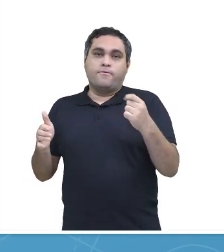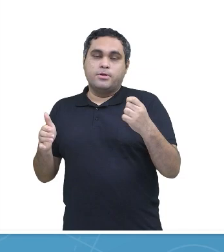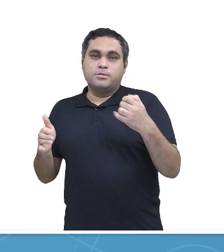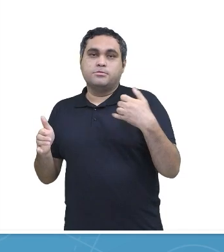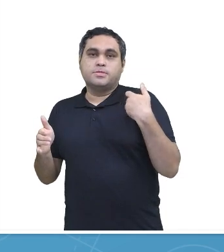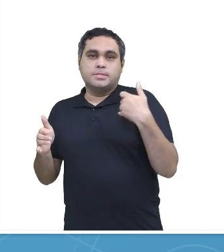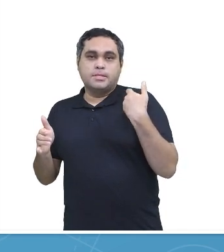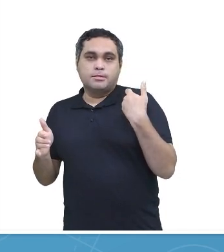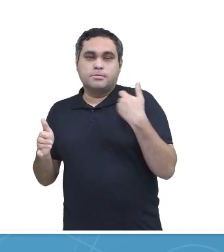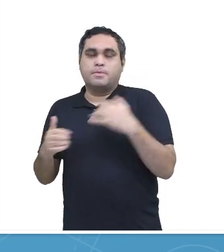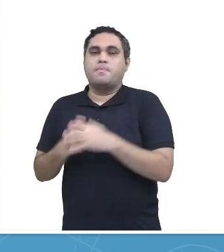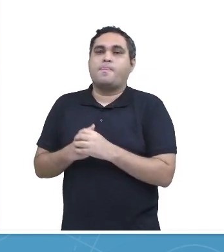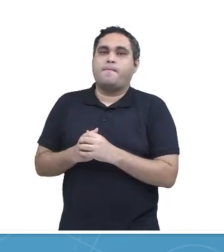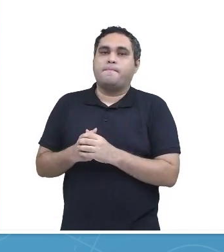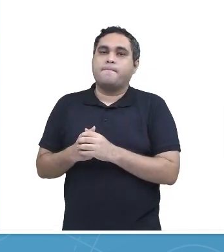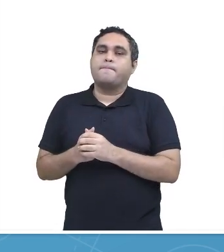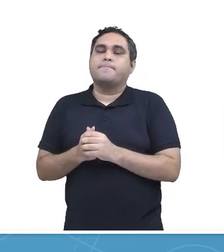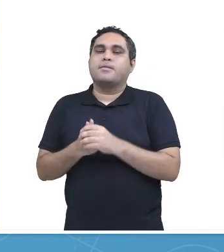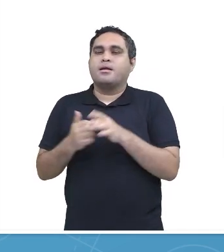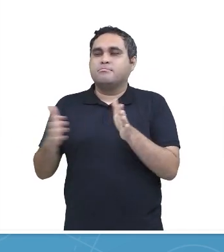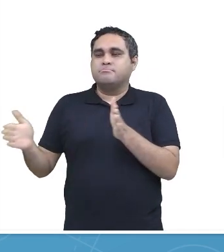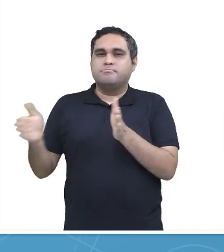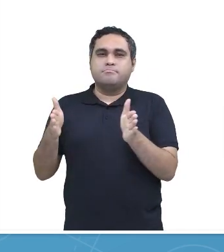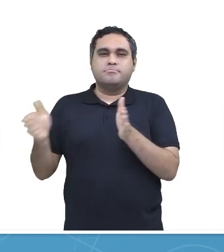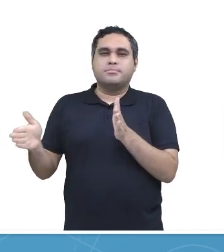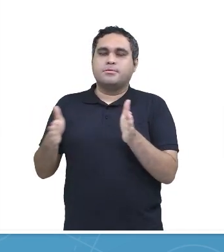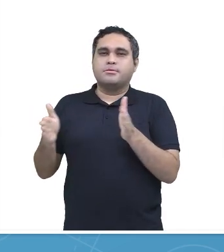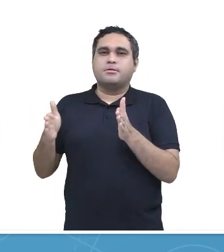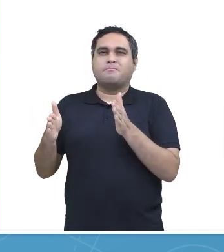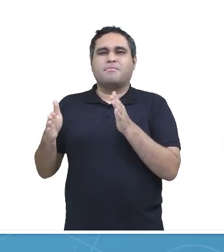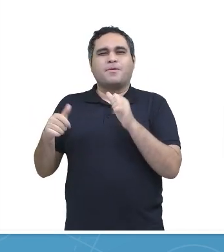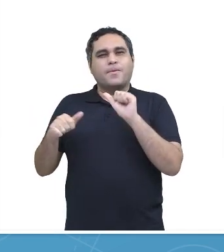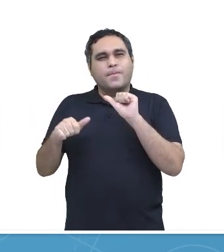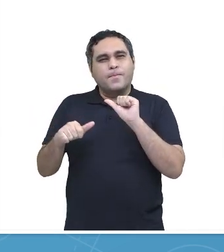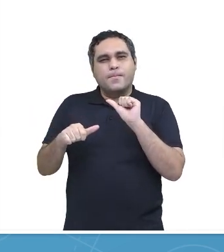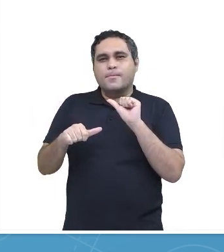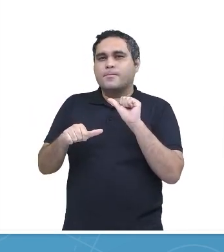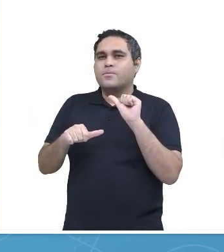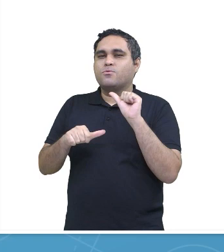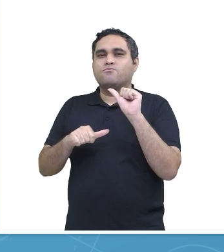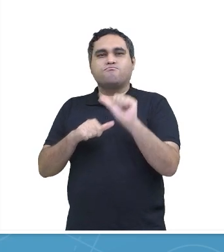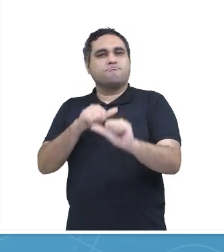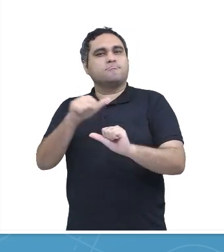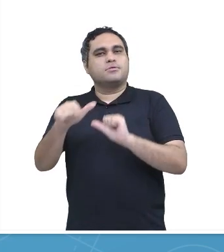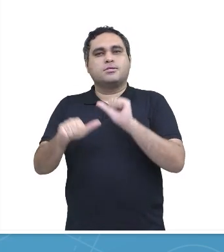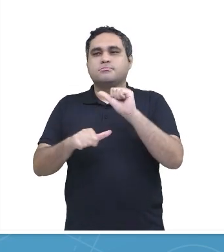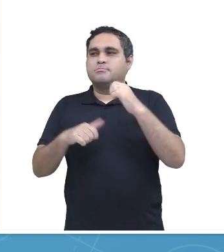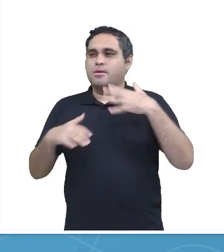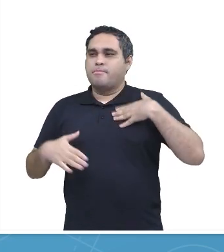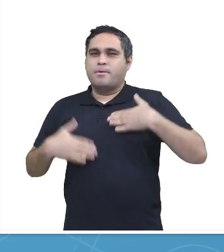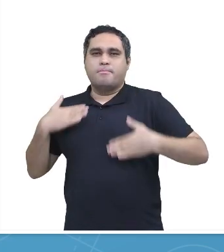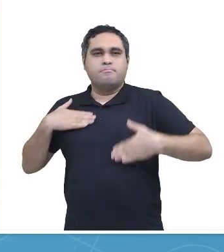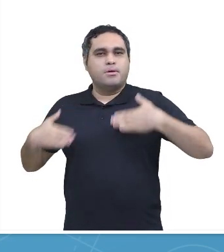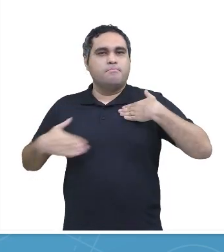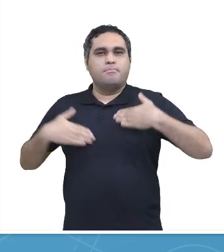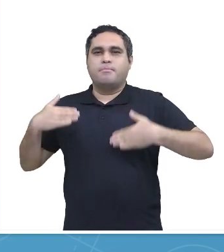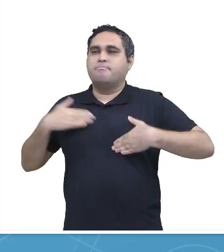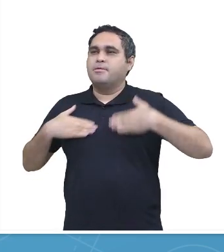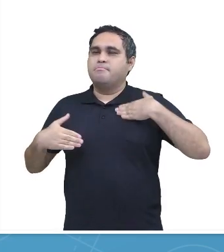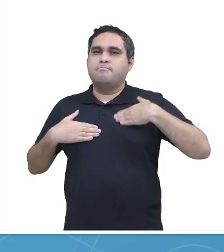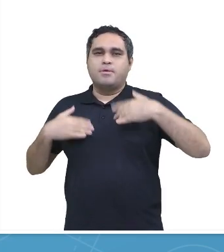adolescência. É um período de grandes mudanças físicas, psicológica,